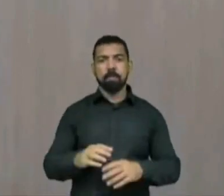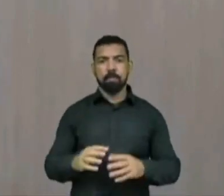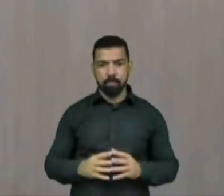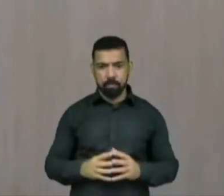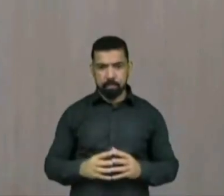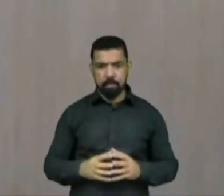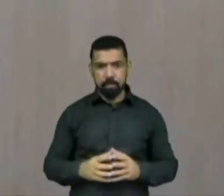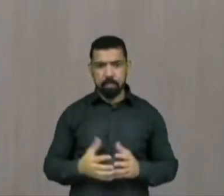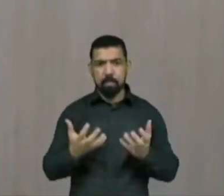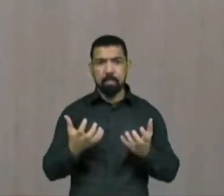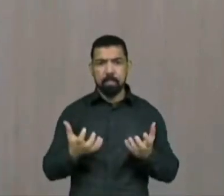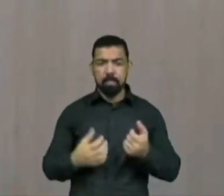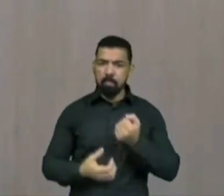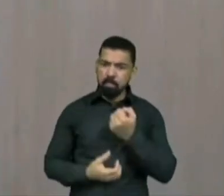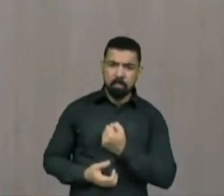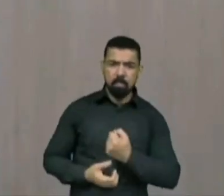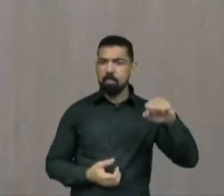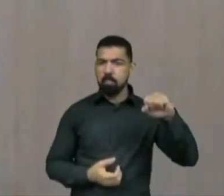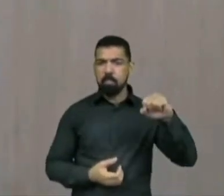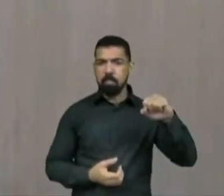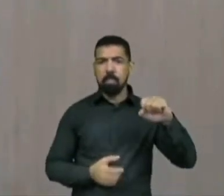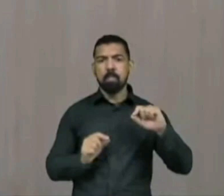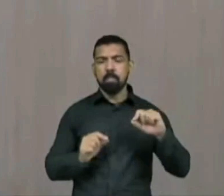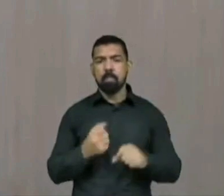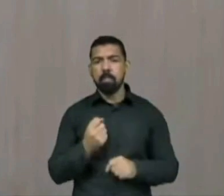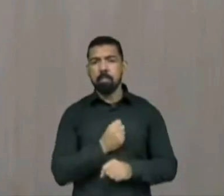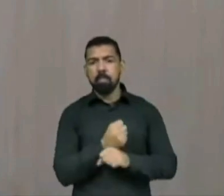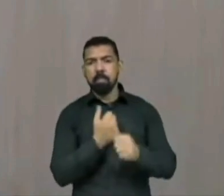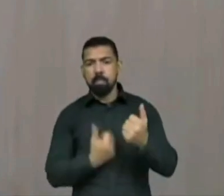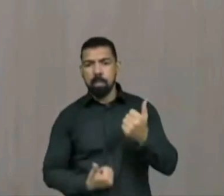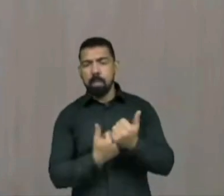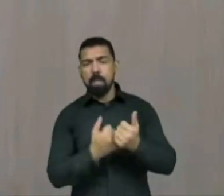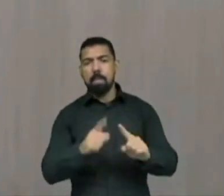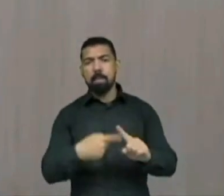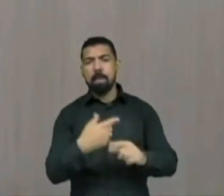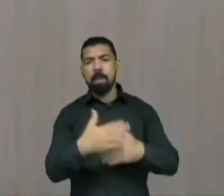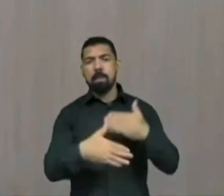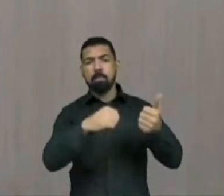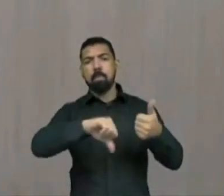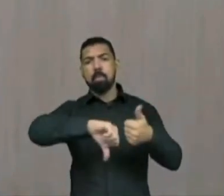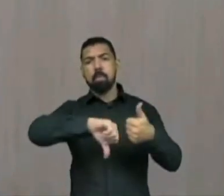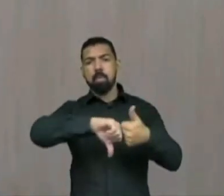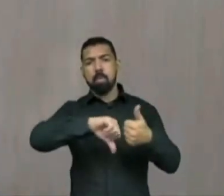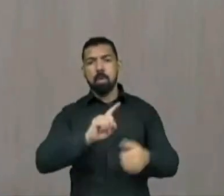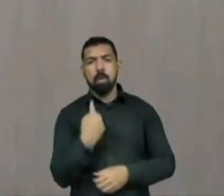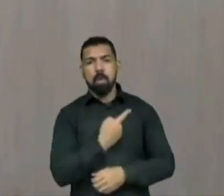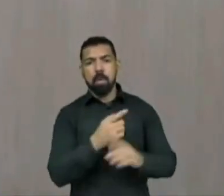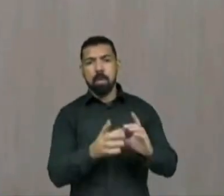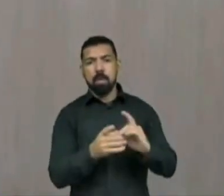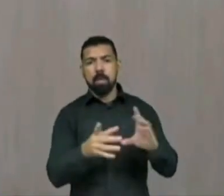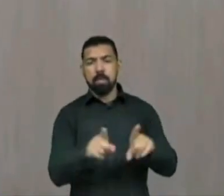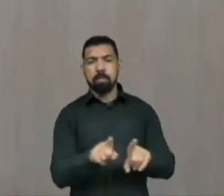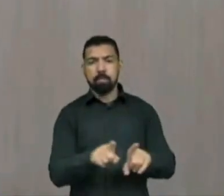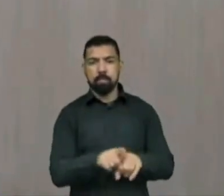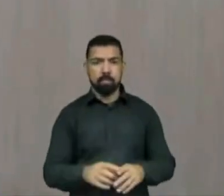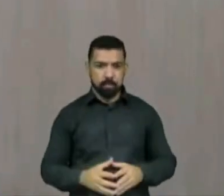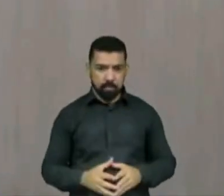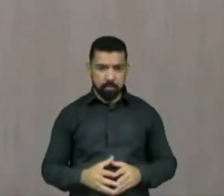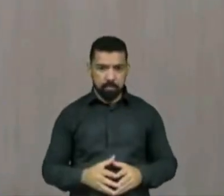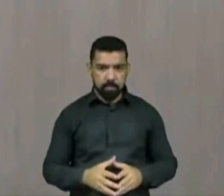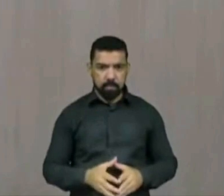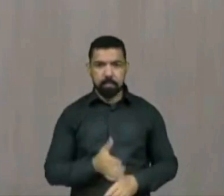um combatente incansável no fortalecimento e evolução da qualidade da nossa democracia, erguida que